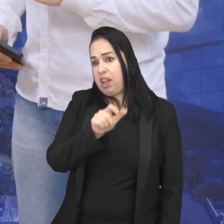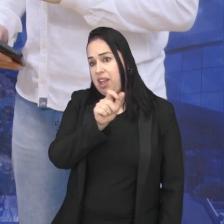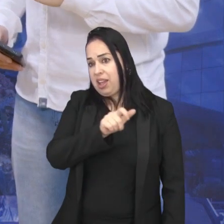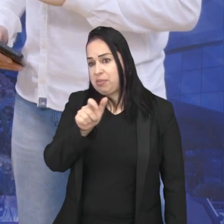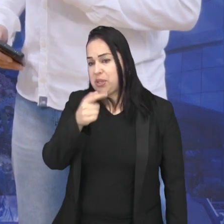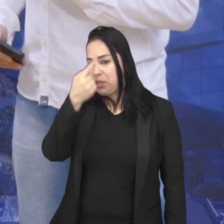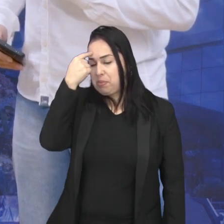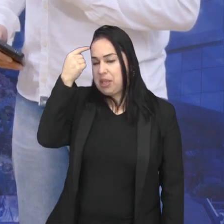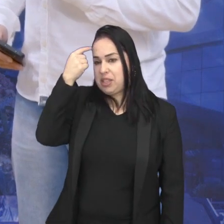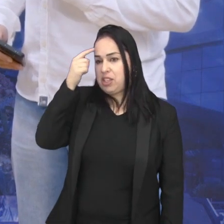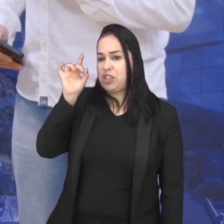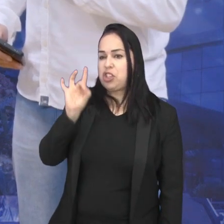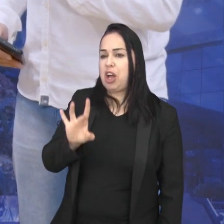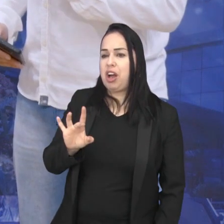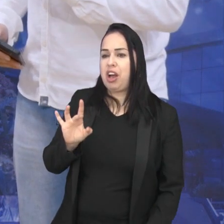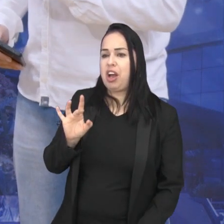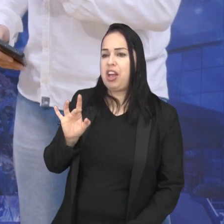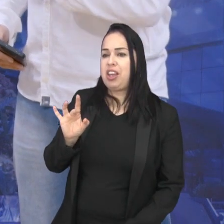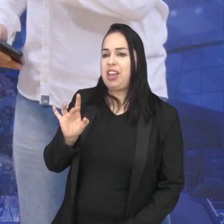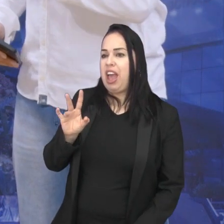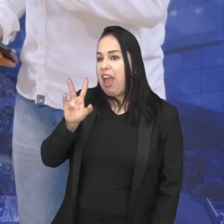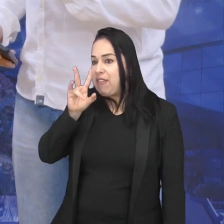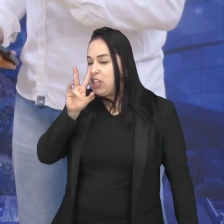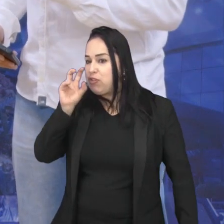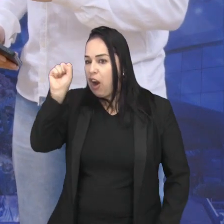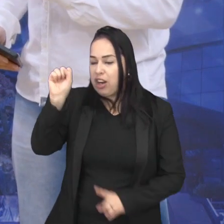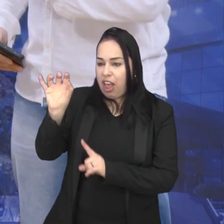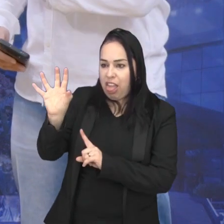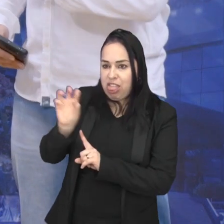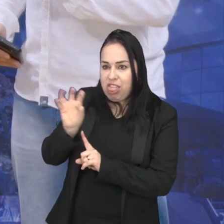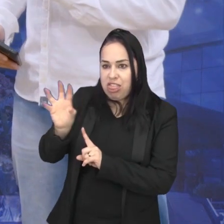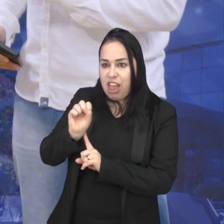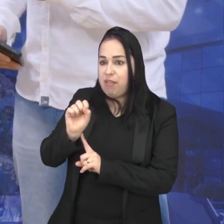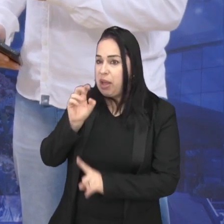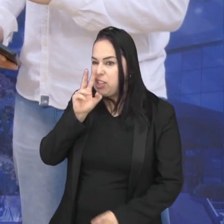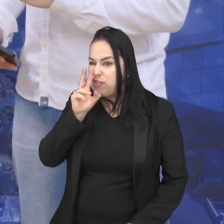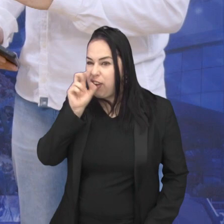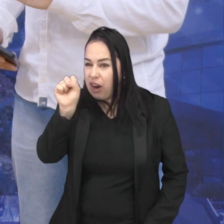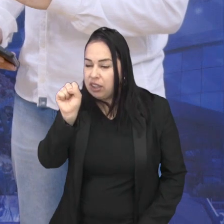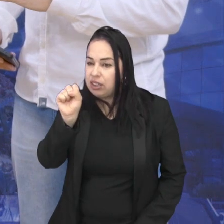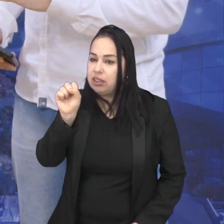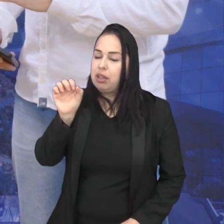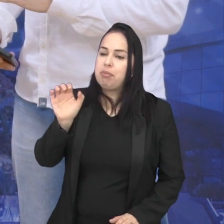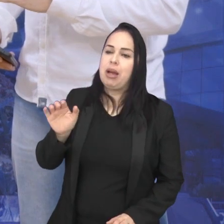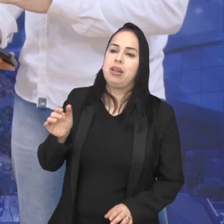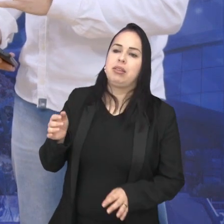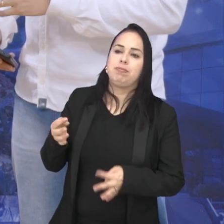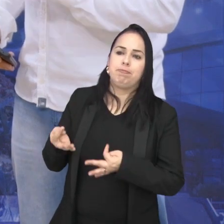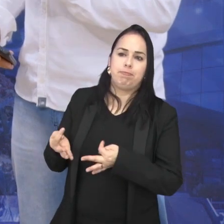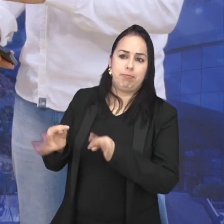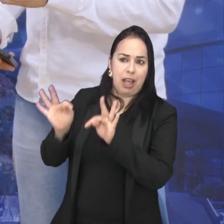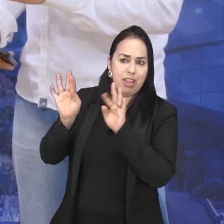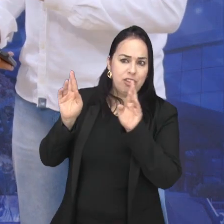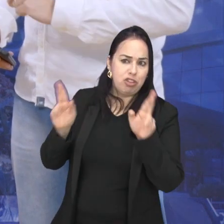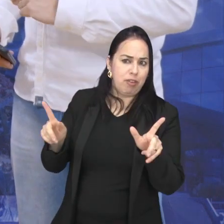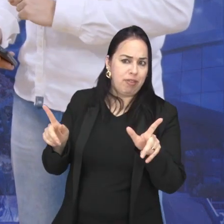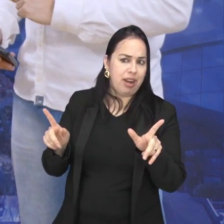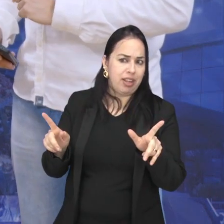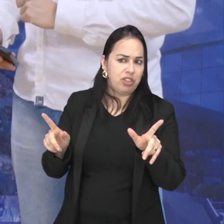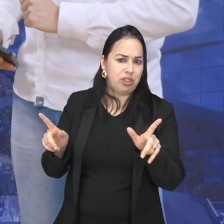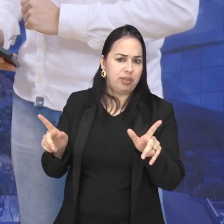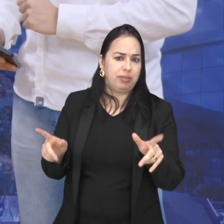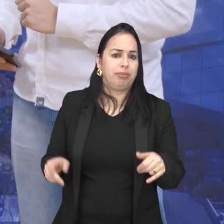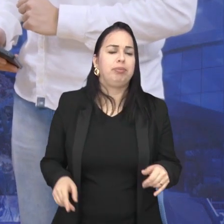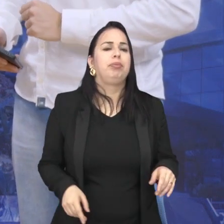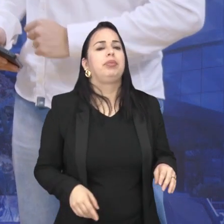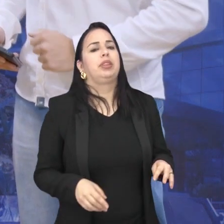que é só um sinal mais forte com a mesma antena, enfim, mas é uma tecnologia diferente da que a gente tem